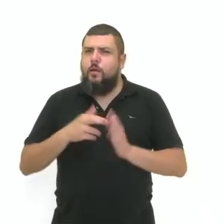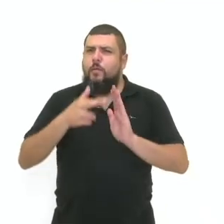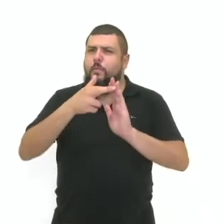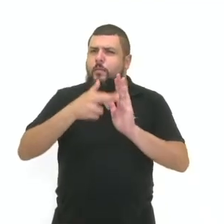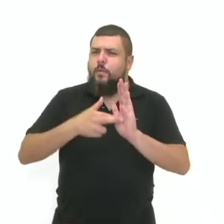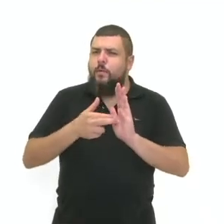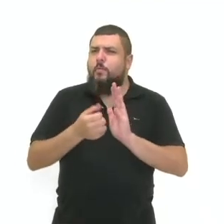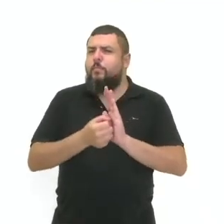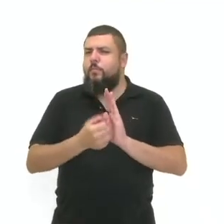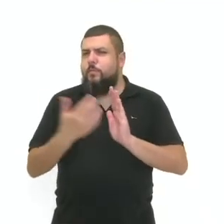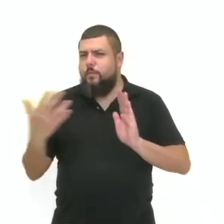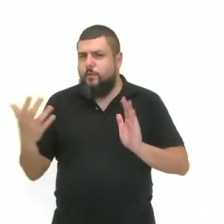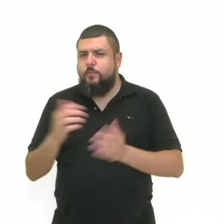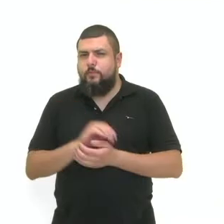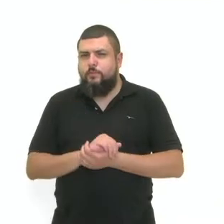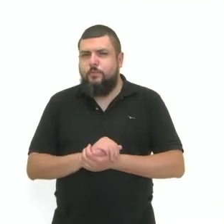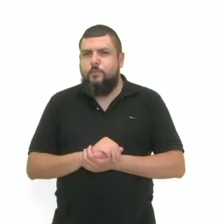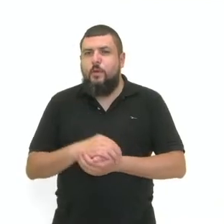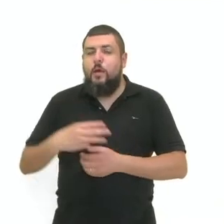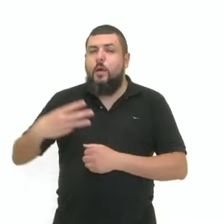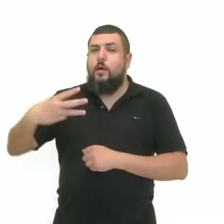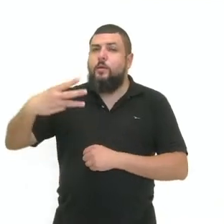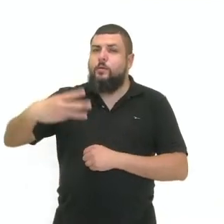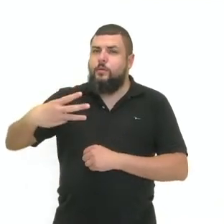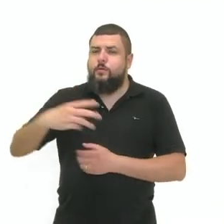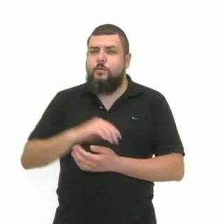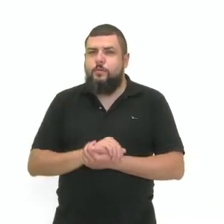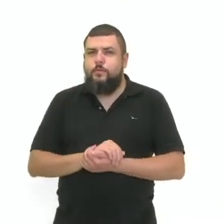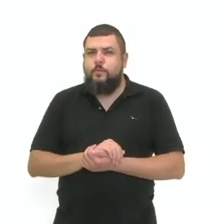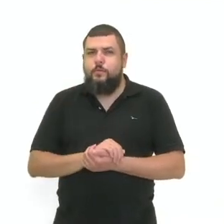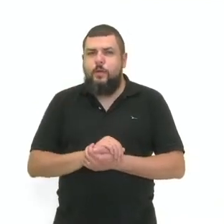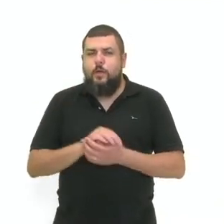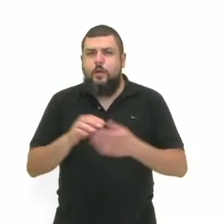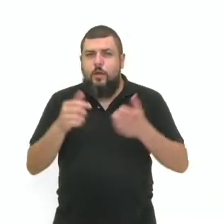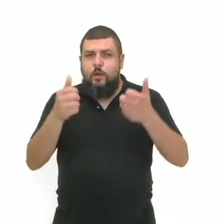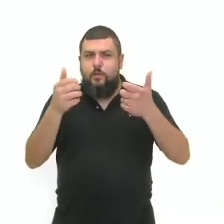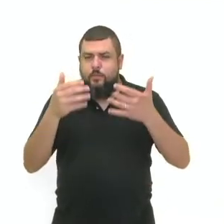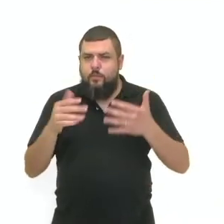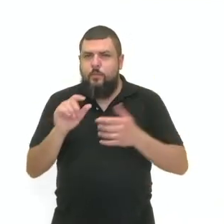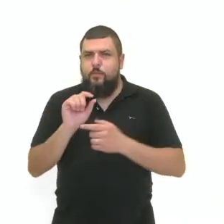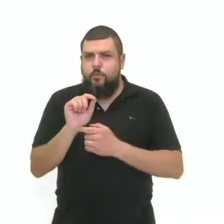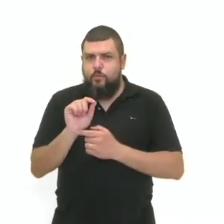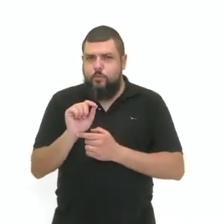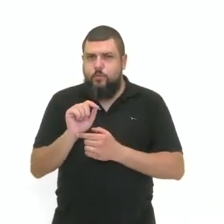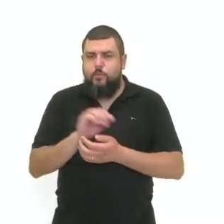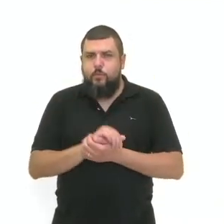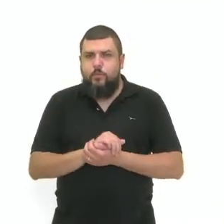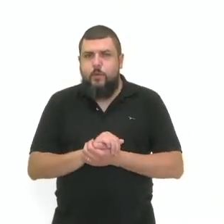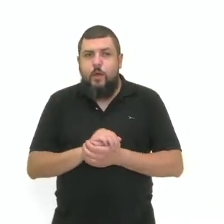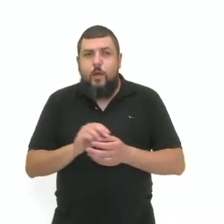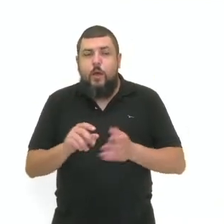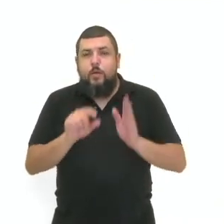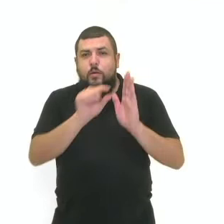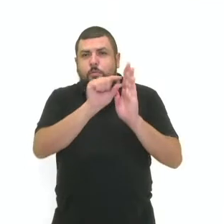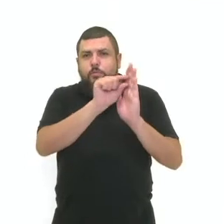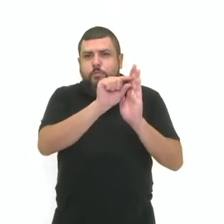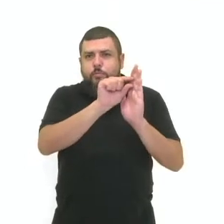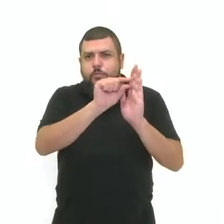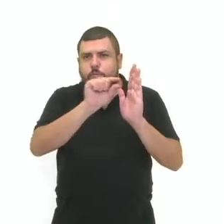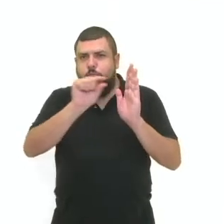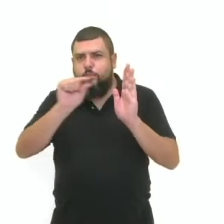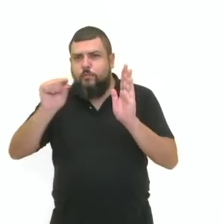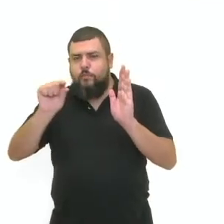Na terceira, ele vai me falar a seguinte: os elementos de uma mesma linha